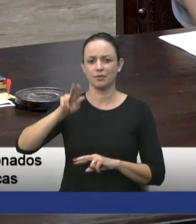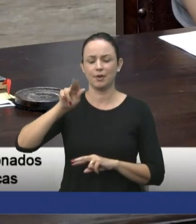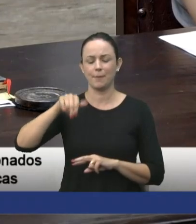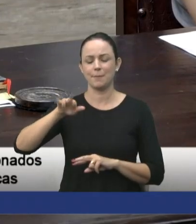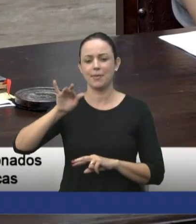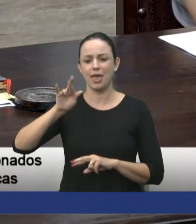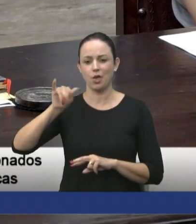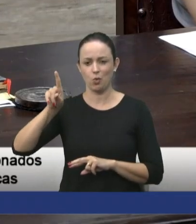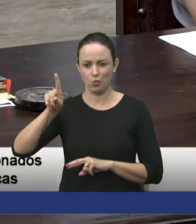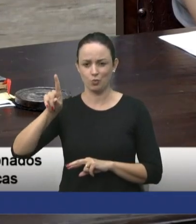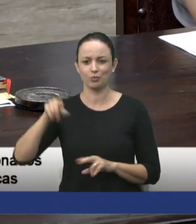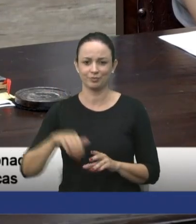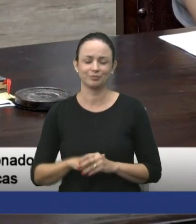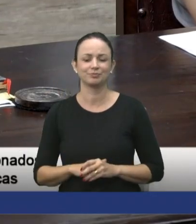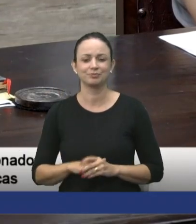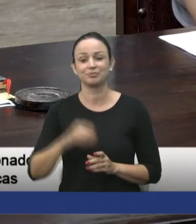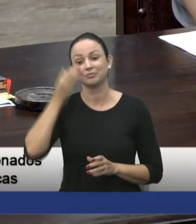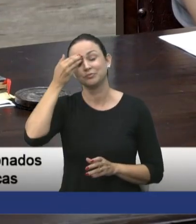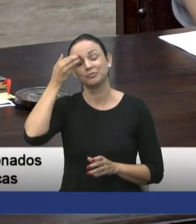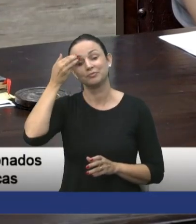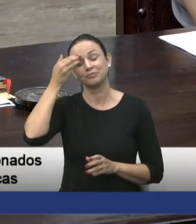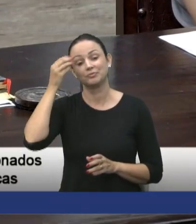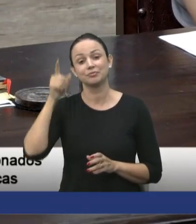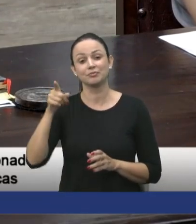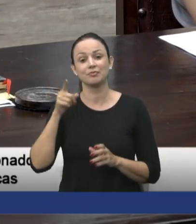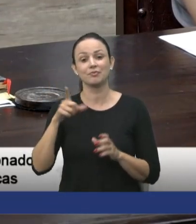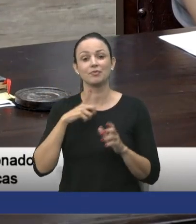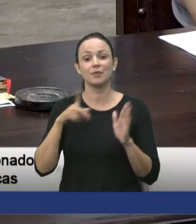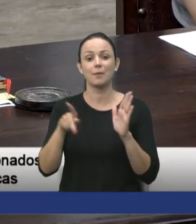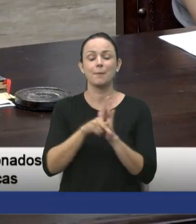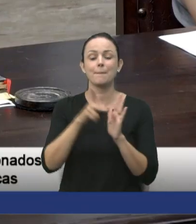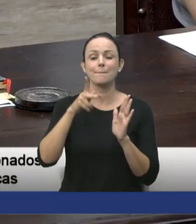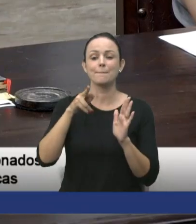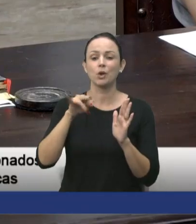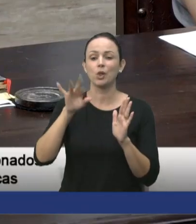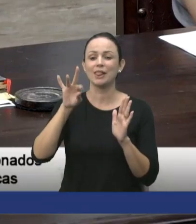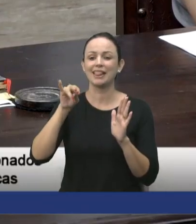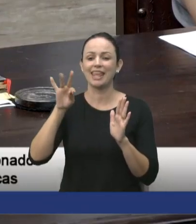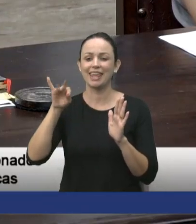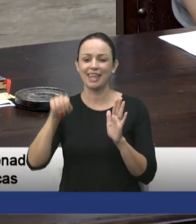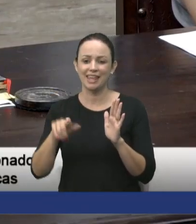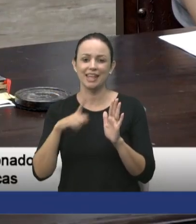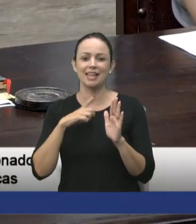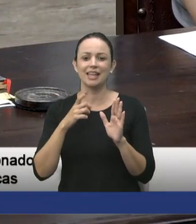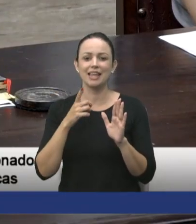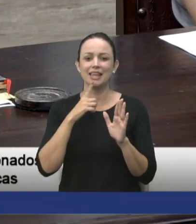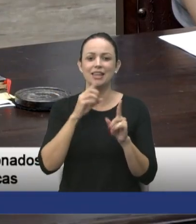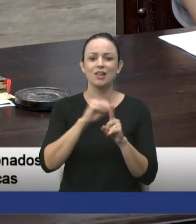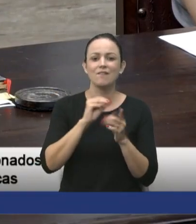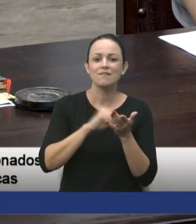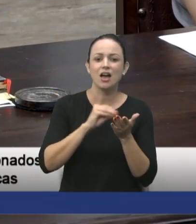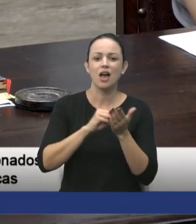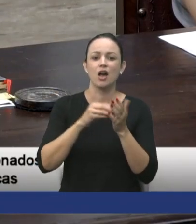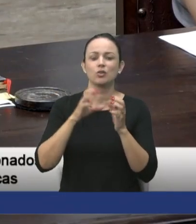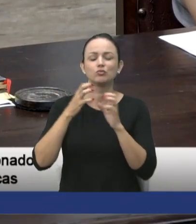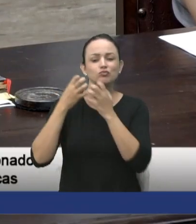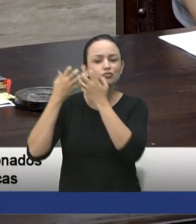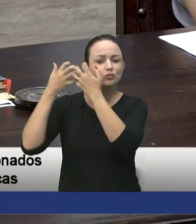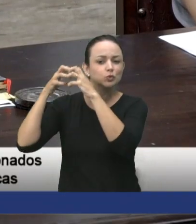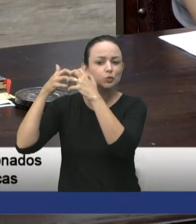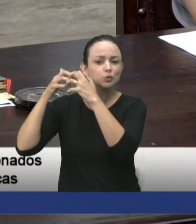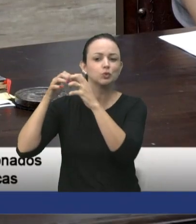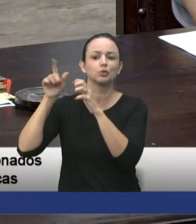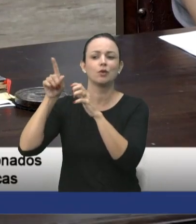FMR1, isso, que afeta a produção de proteínas essenciais para o desenvolvimento das cognições, né, da